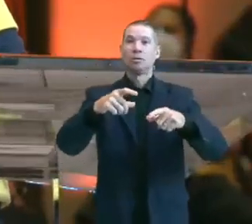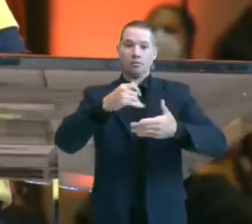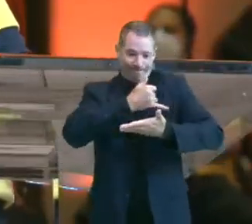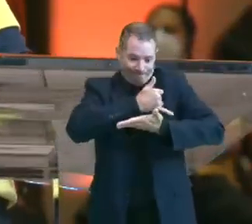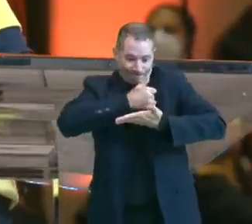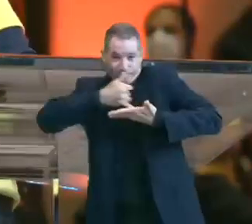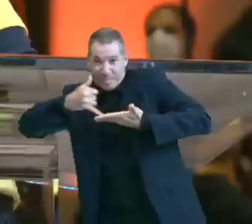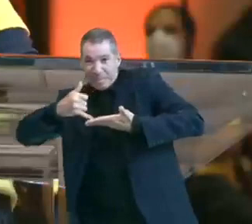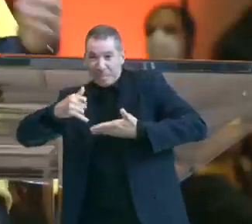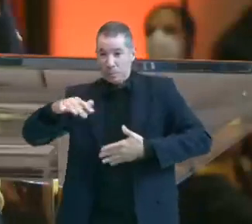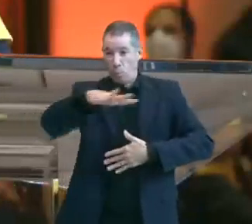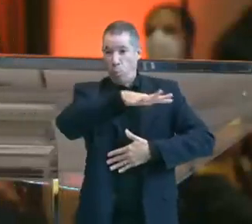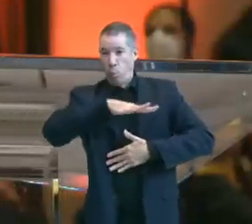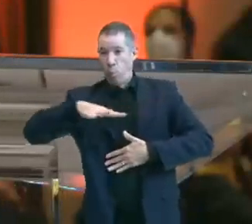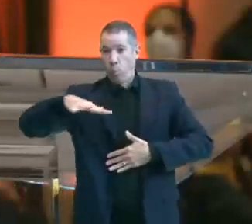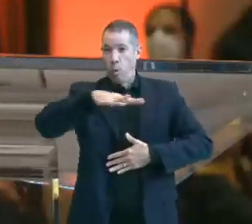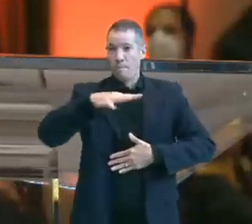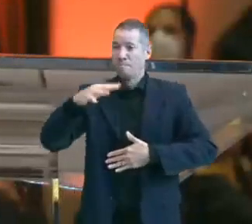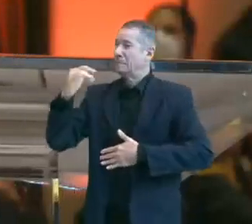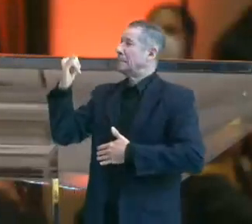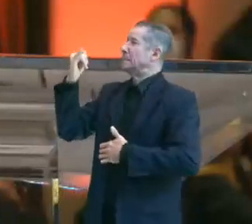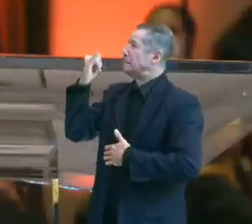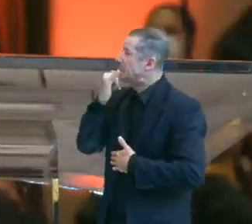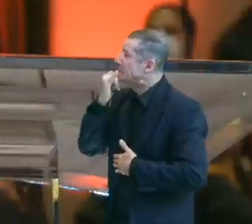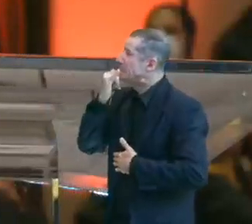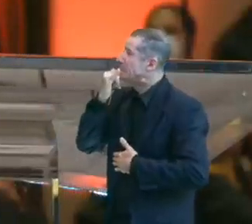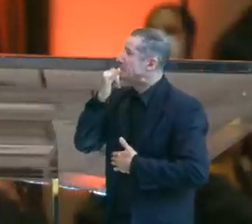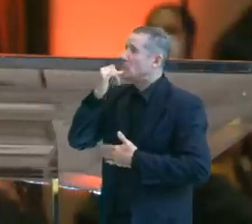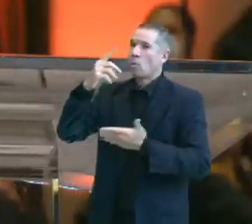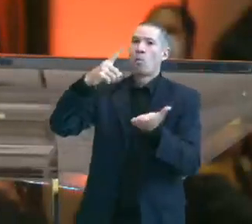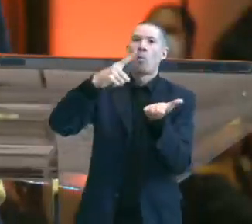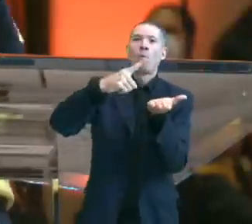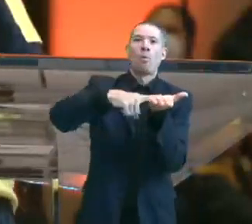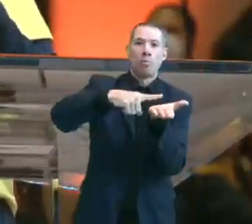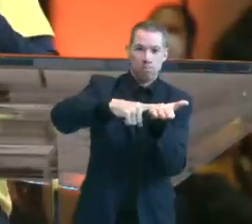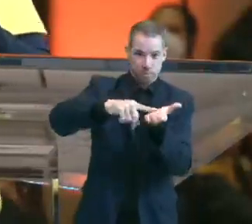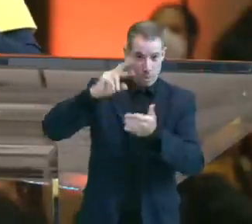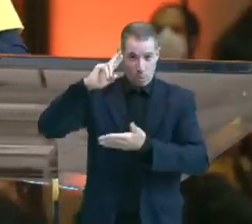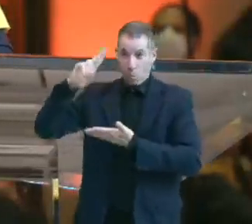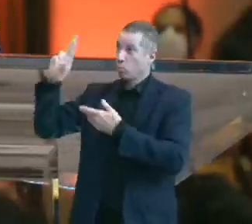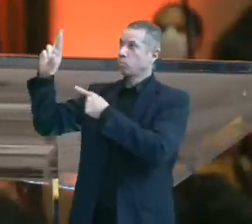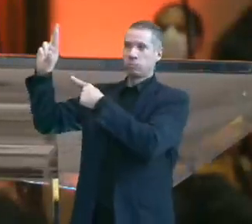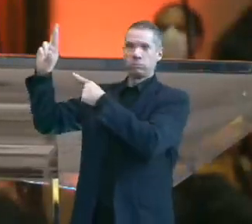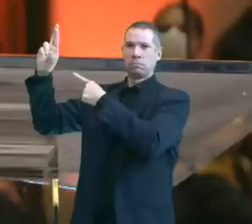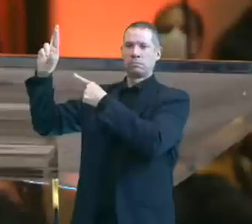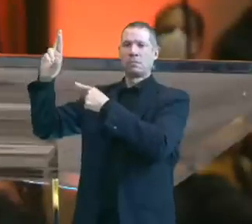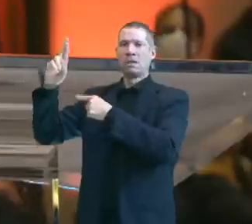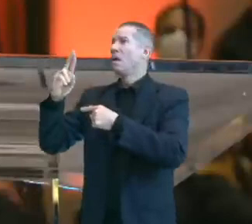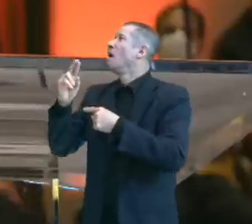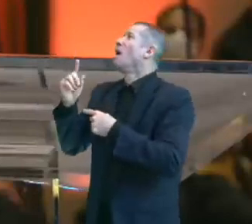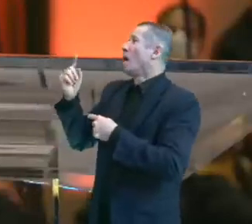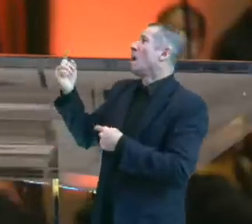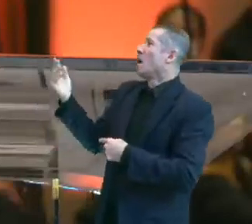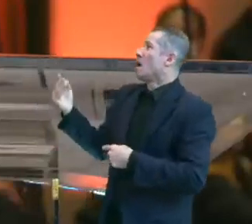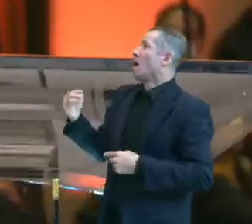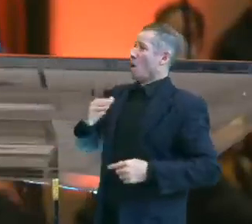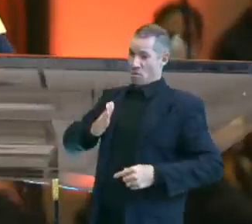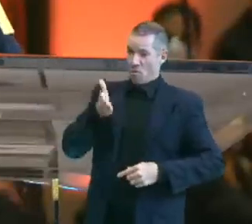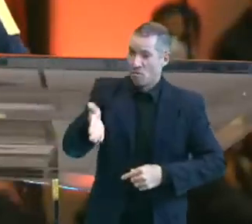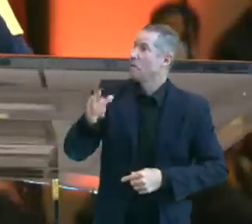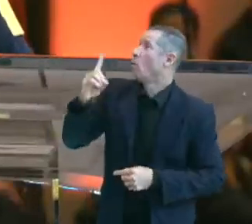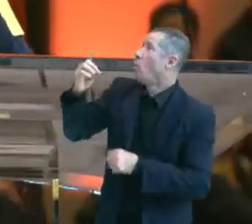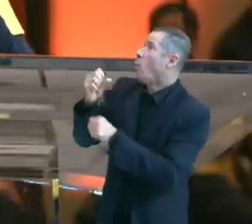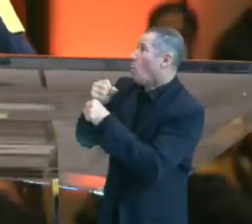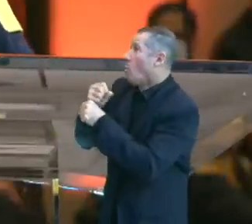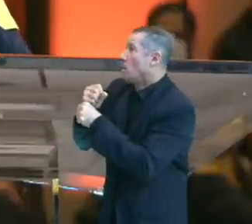Cracolândia. E eu pedi perdão a Deus e ali eu fiz um compromisso com o Senhor. Eu disse, olha Deus, eu vim para doar um ano.